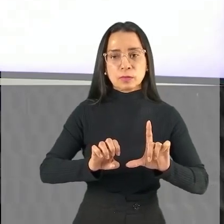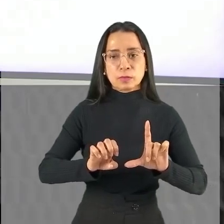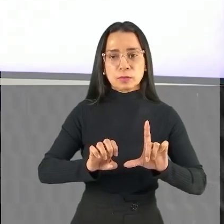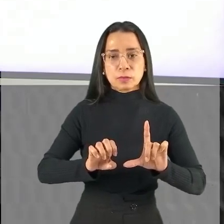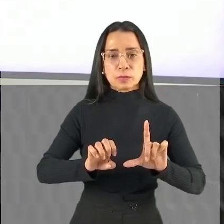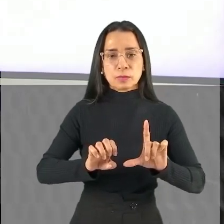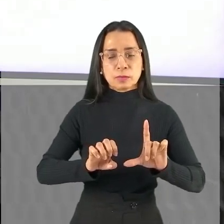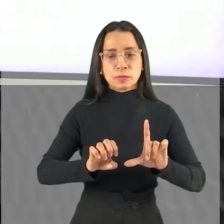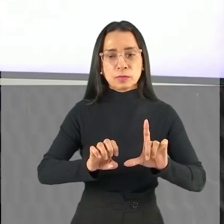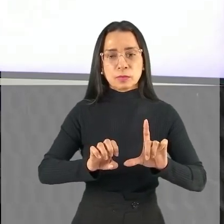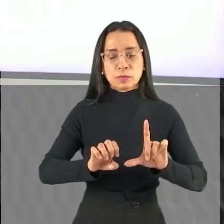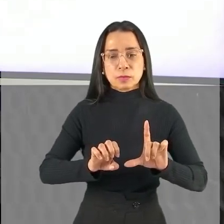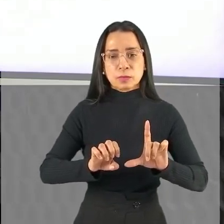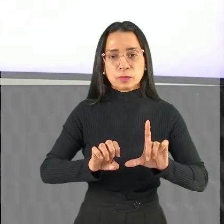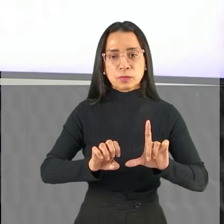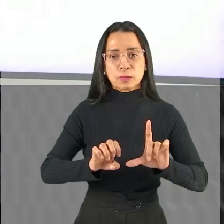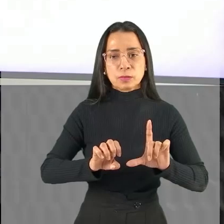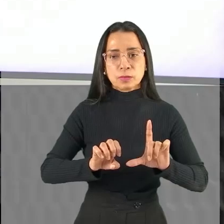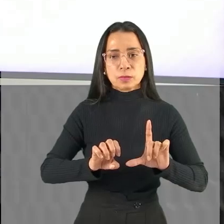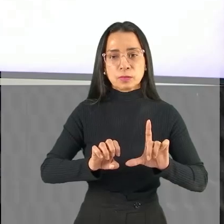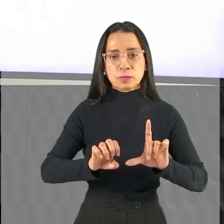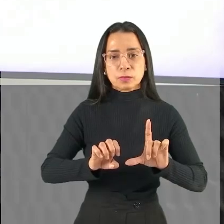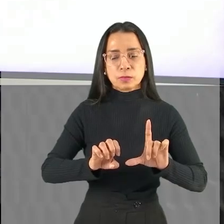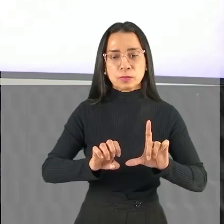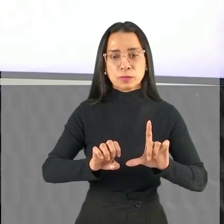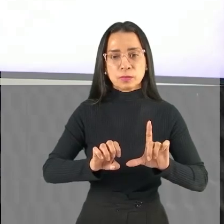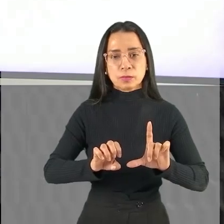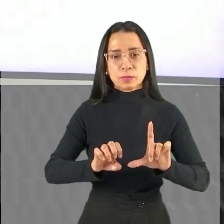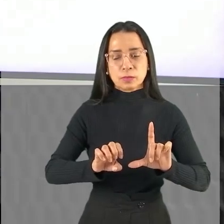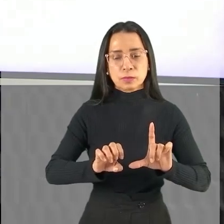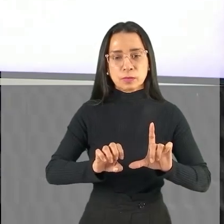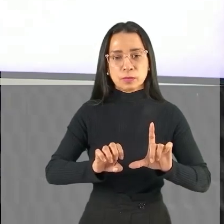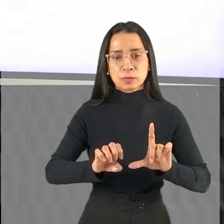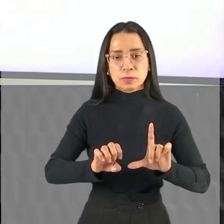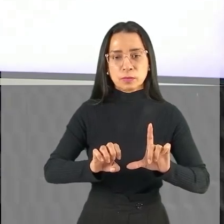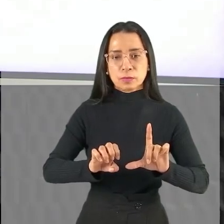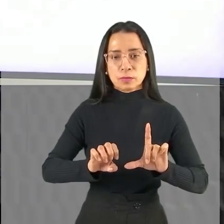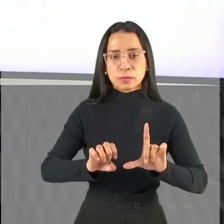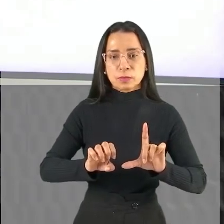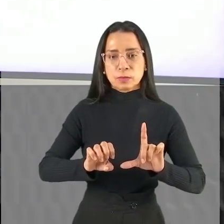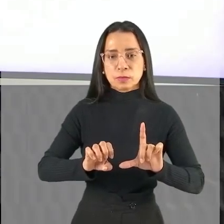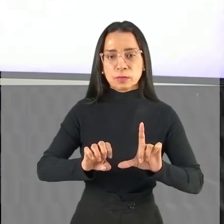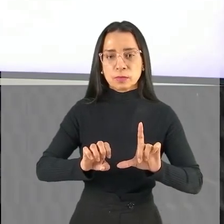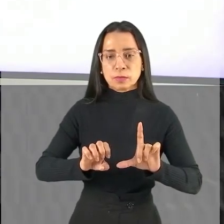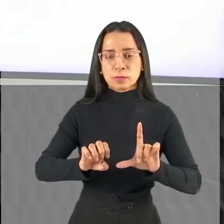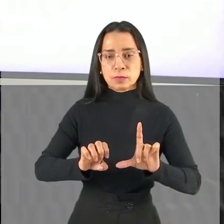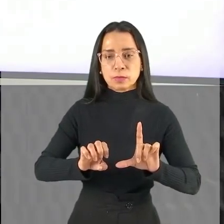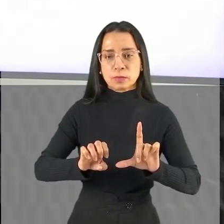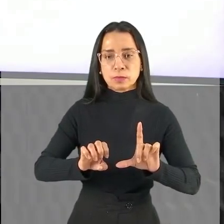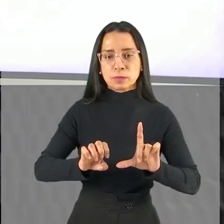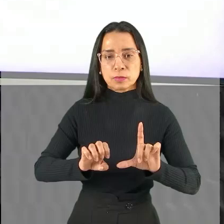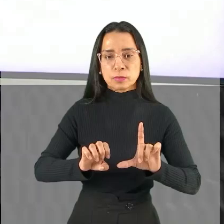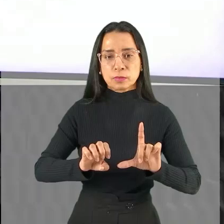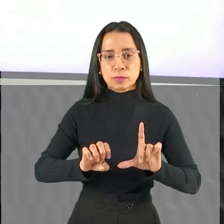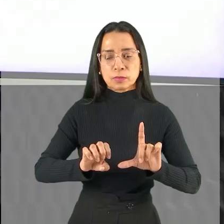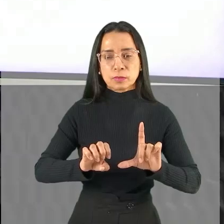a se estabelecer no sertão, uma vez que o litoral se destinava aos armazéns marítimos e ao